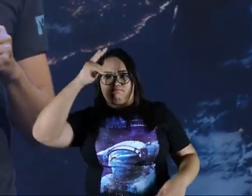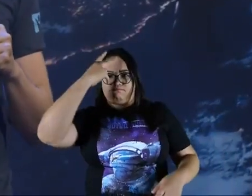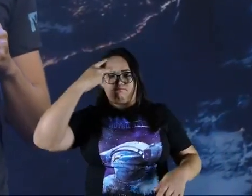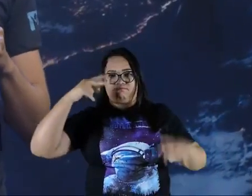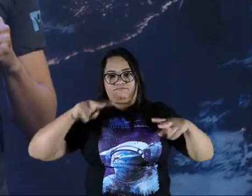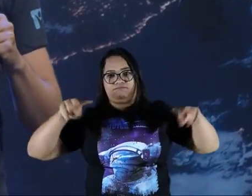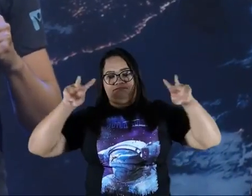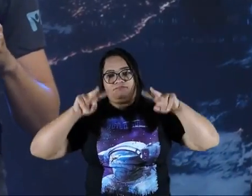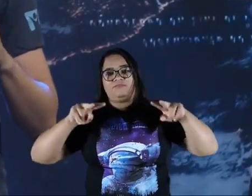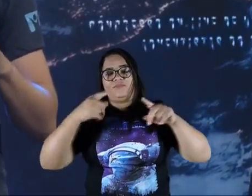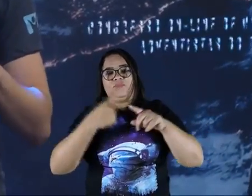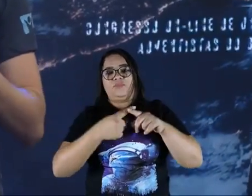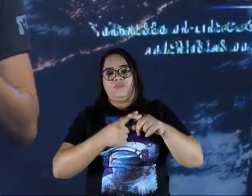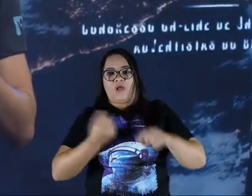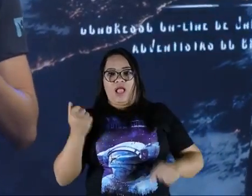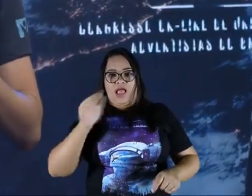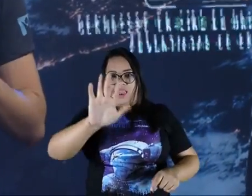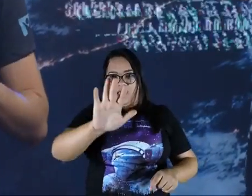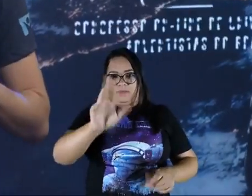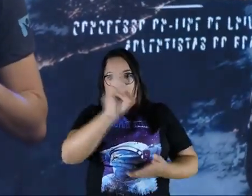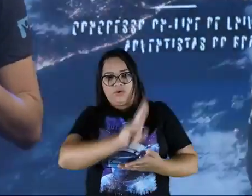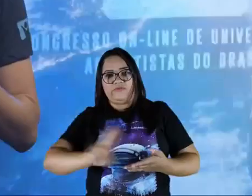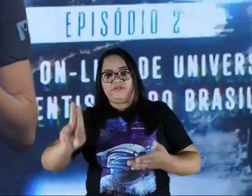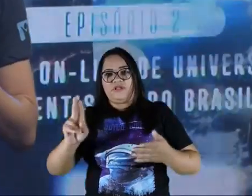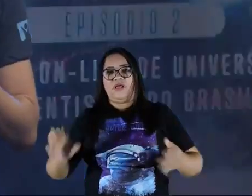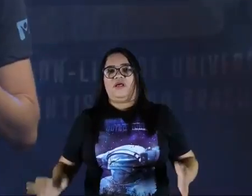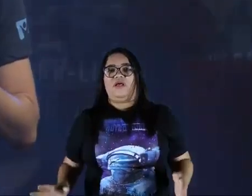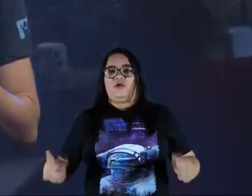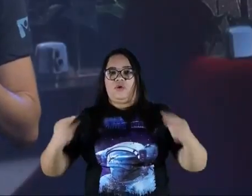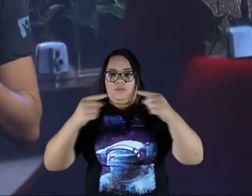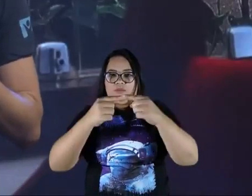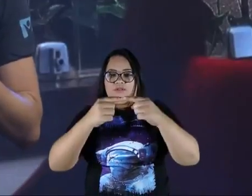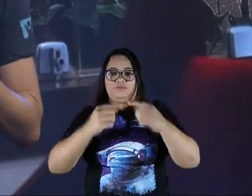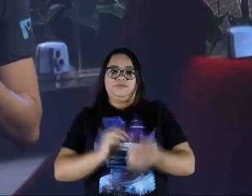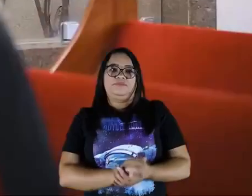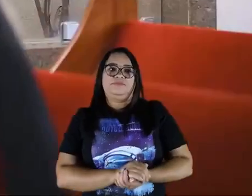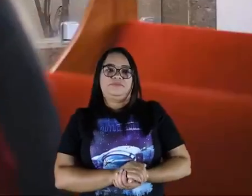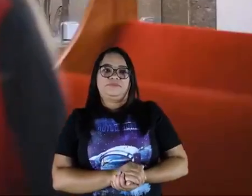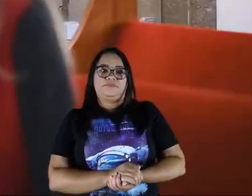porque Caleb e universitário tem tudo a ver.